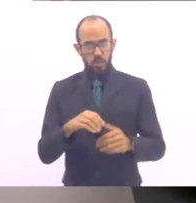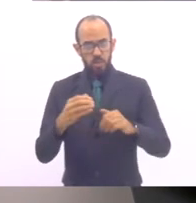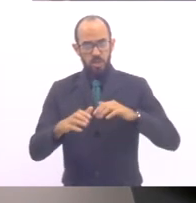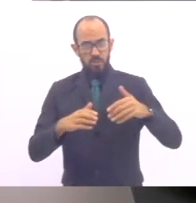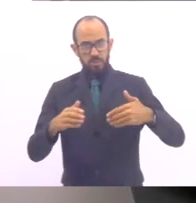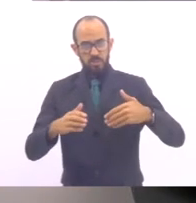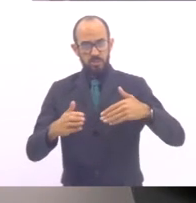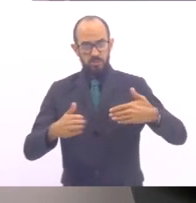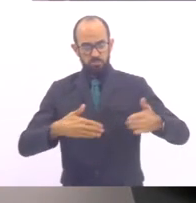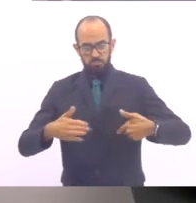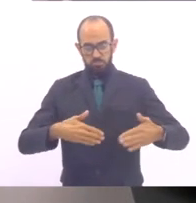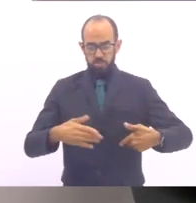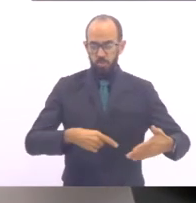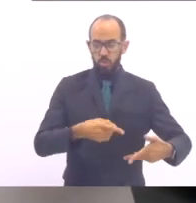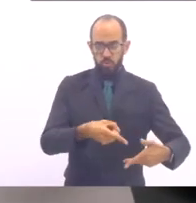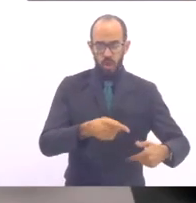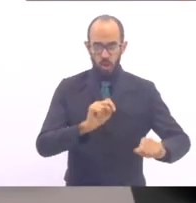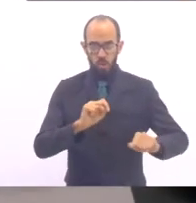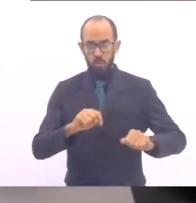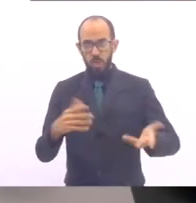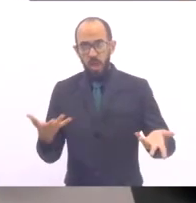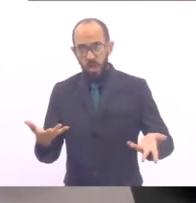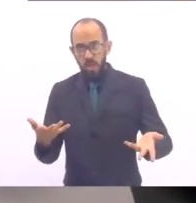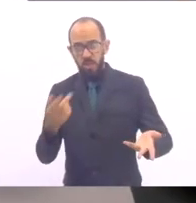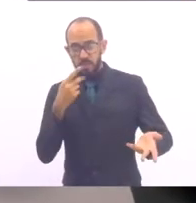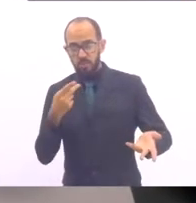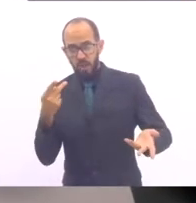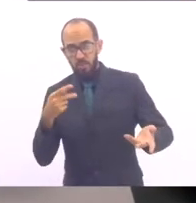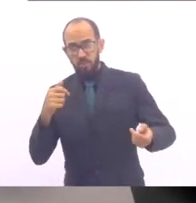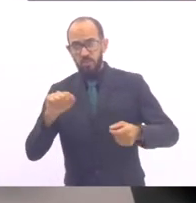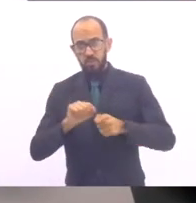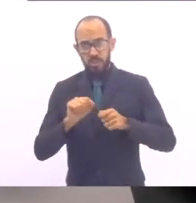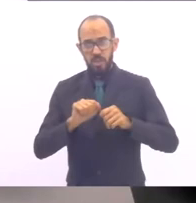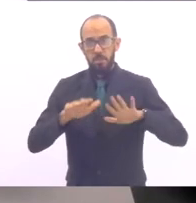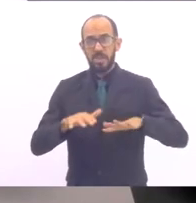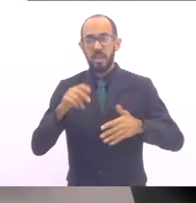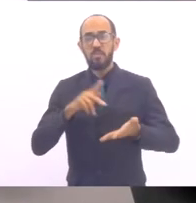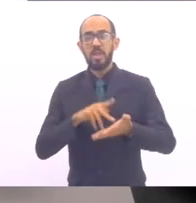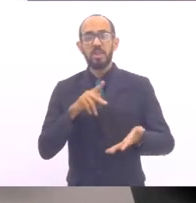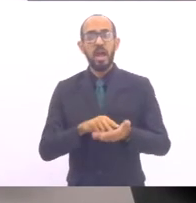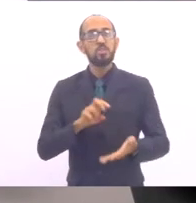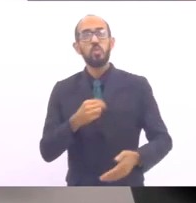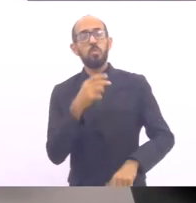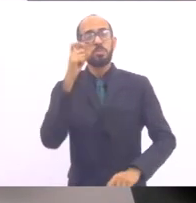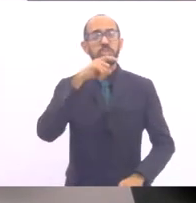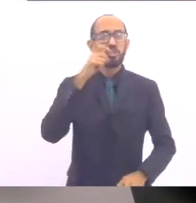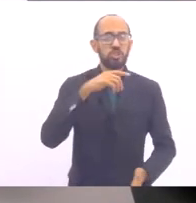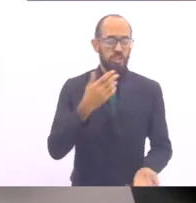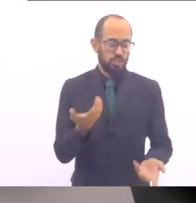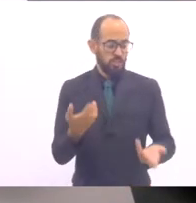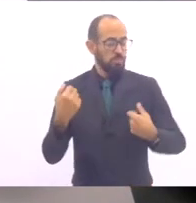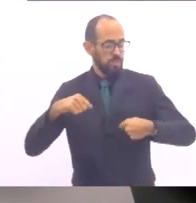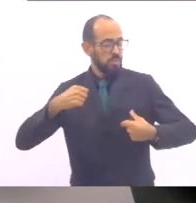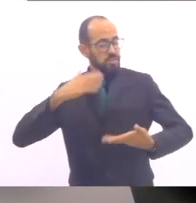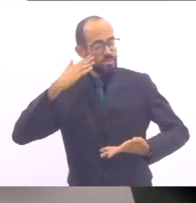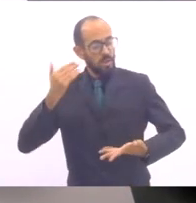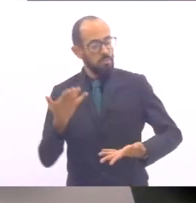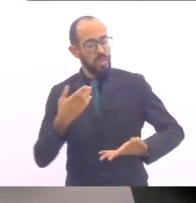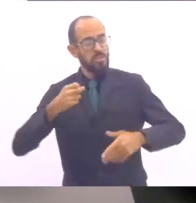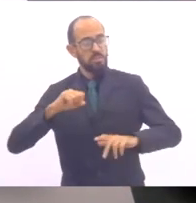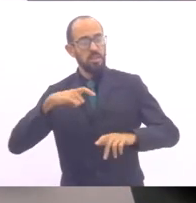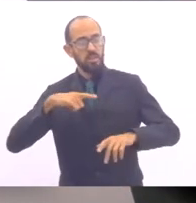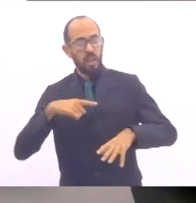que acontecem. São eles que dizem isso. Agora, isso é verdade ou não é verdade? Porque se tem essa coalizão e se eles